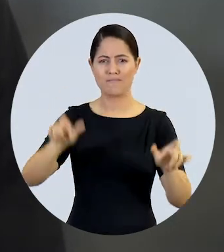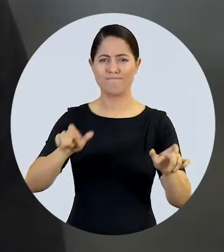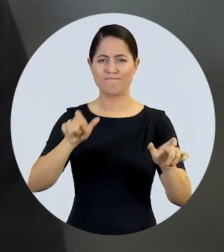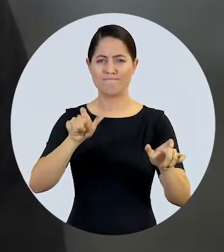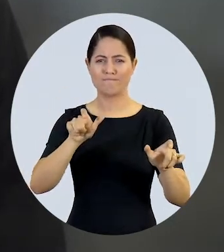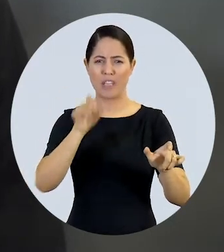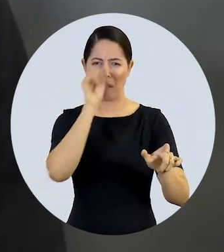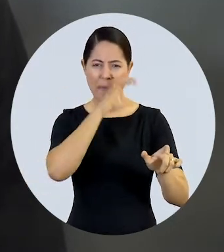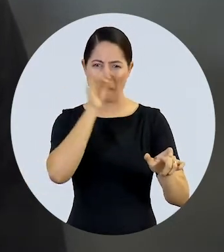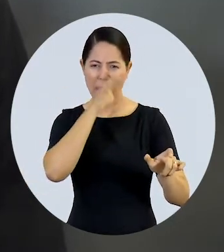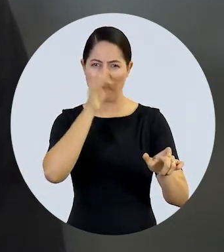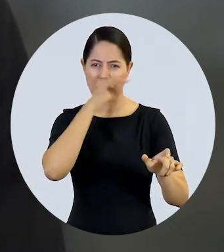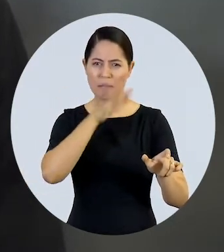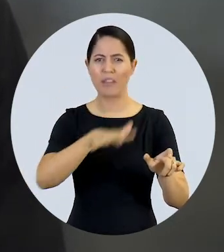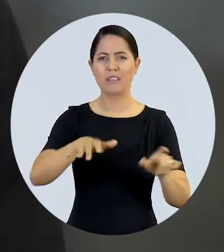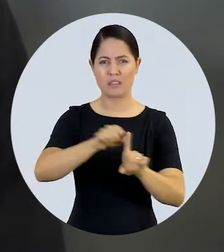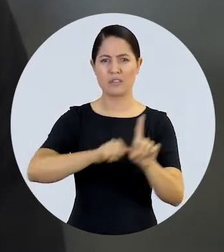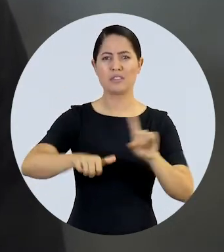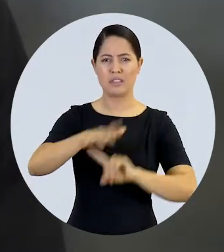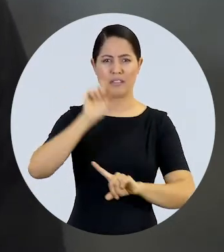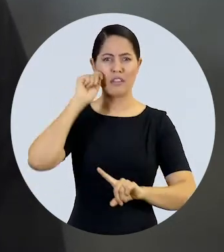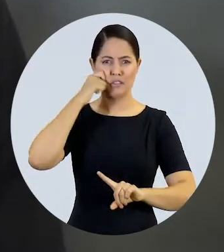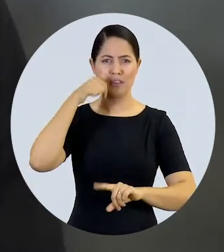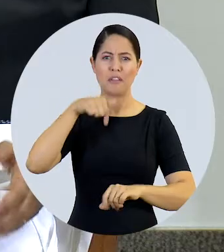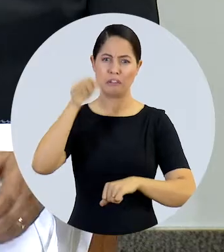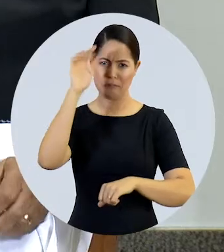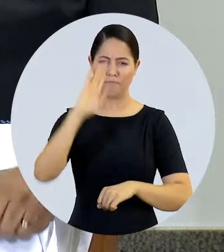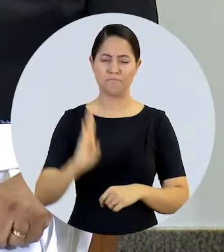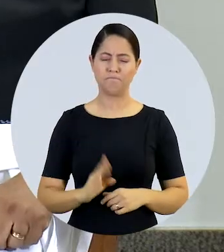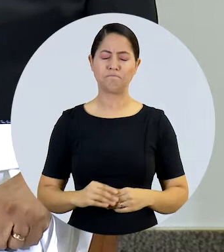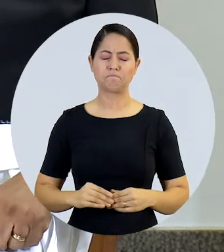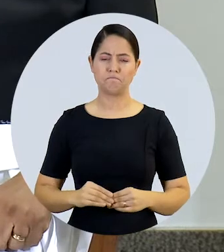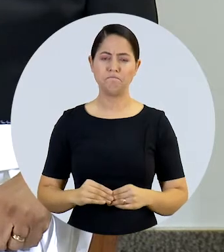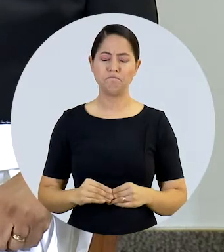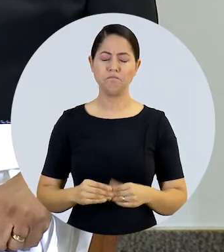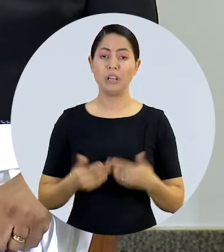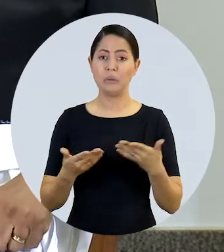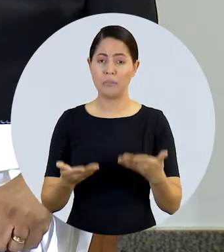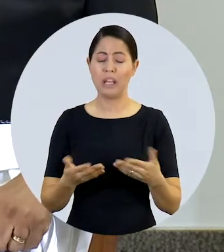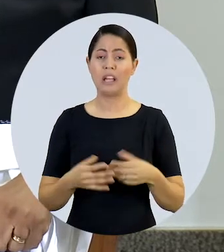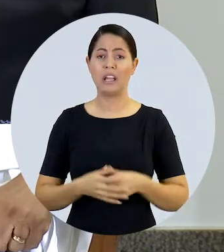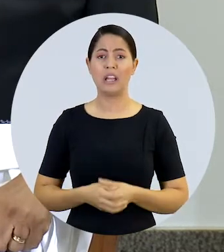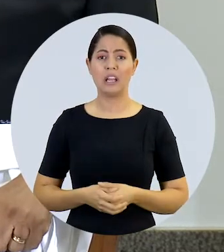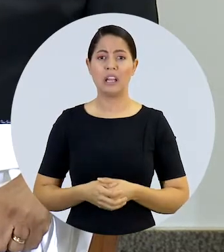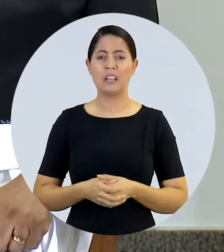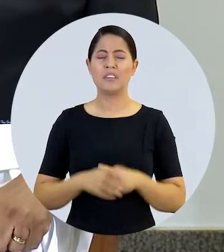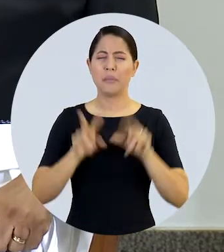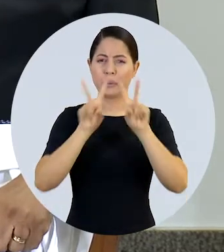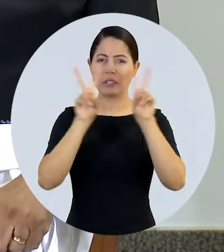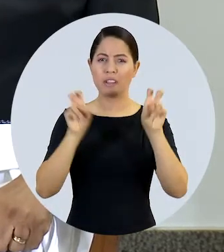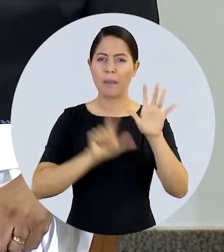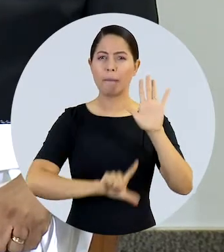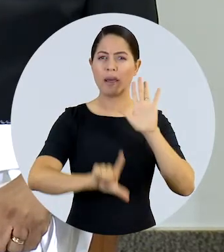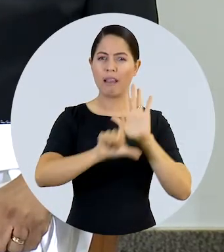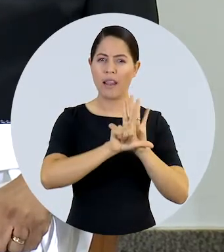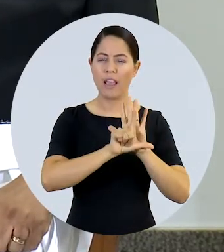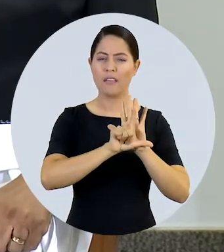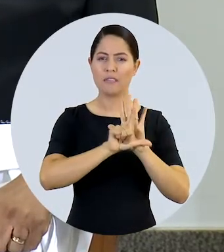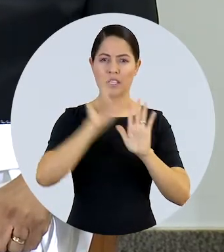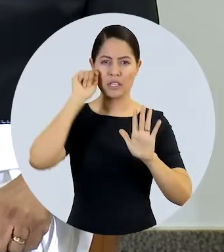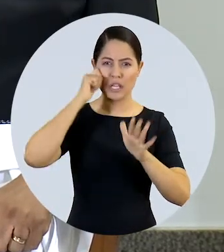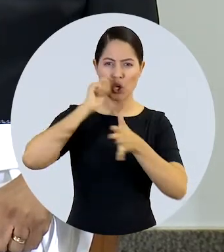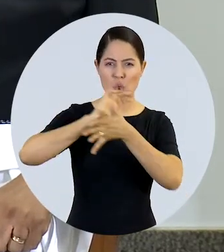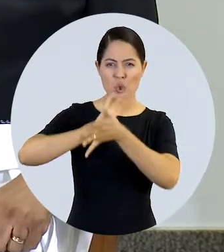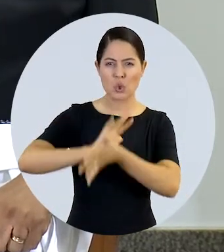várias pessoas do segmento negro neste país. Doutora Ivone, vamos começar falando um pouquinho sobre a lei